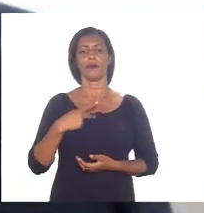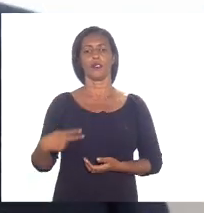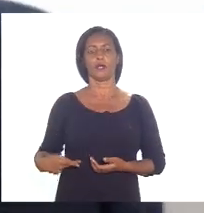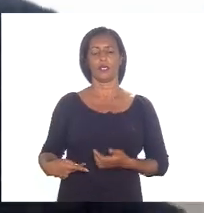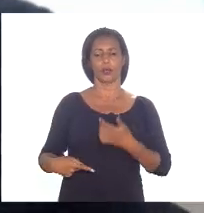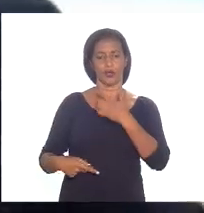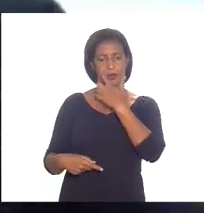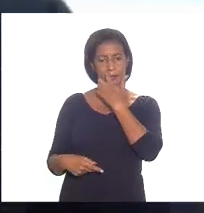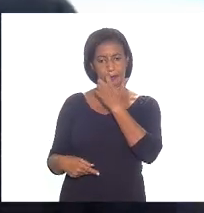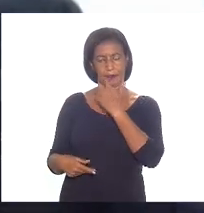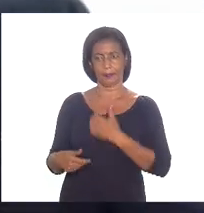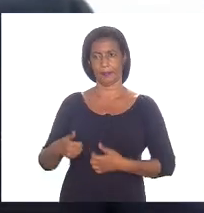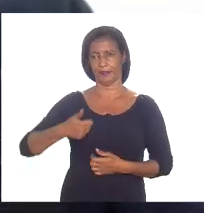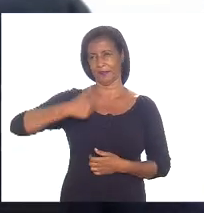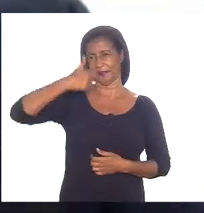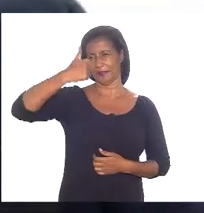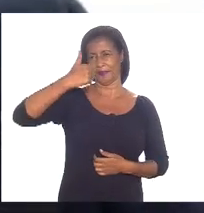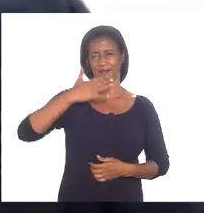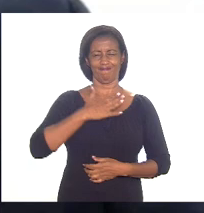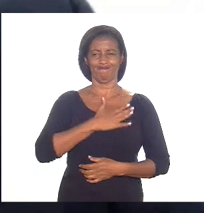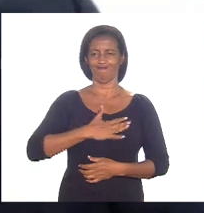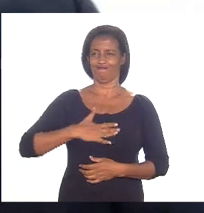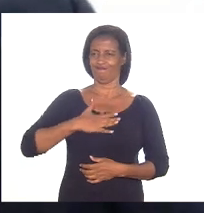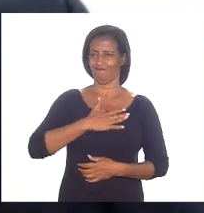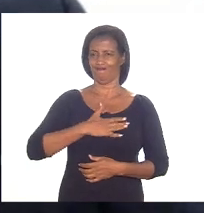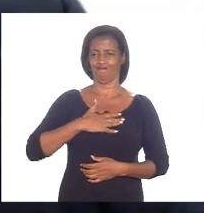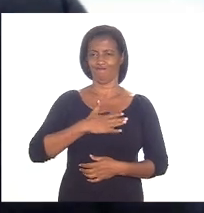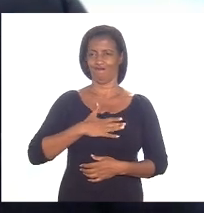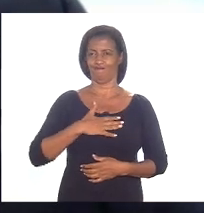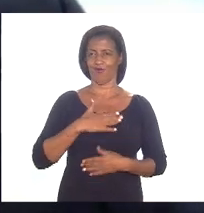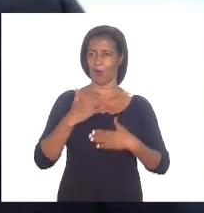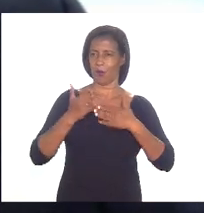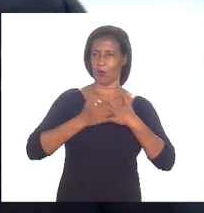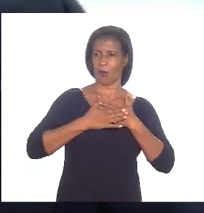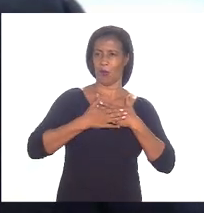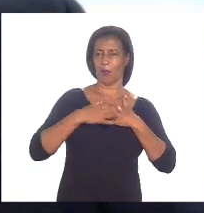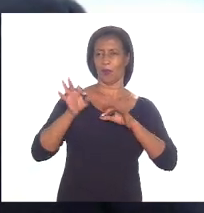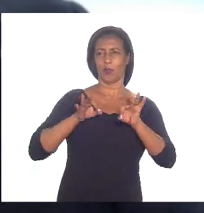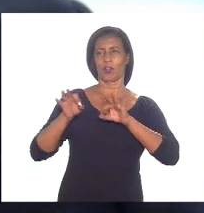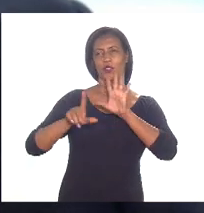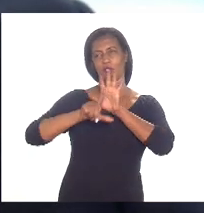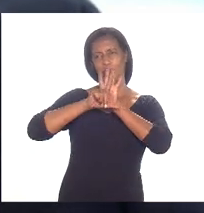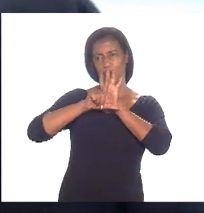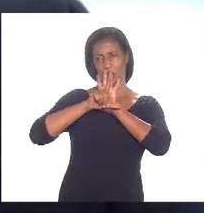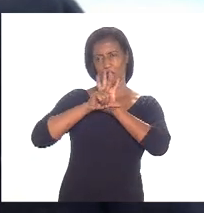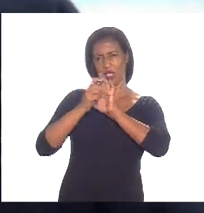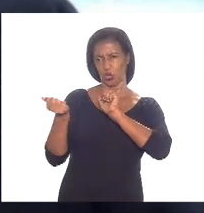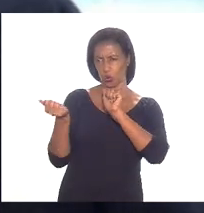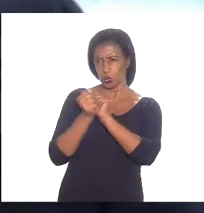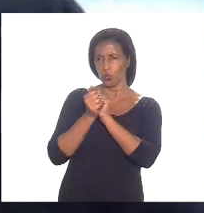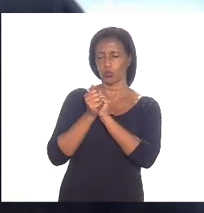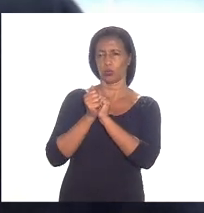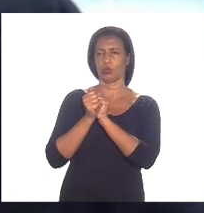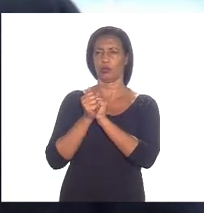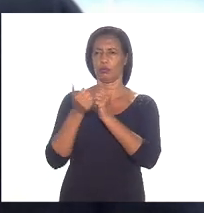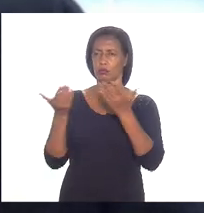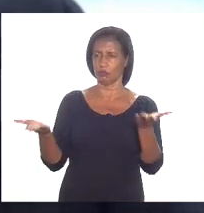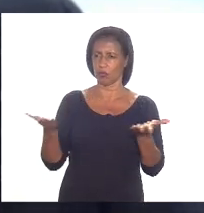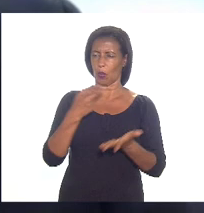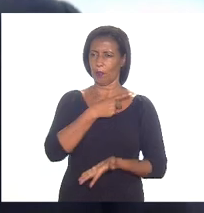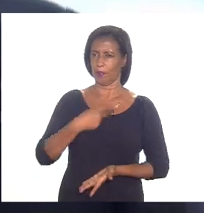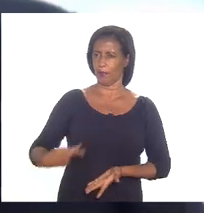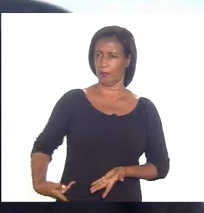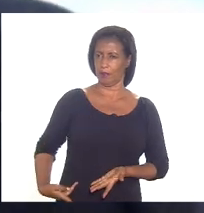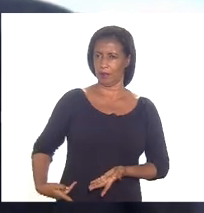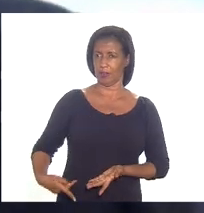primeiro lugar, dizer da satisfação de ter sido o autor do projeto de lei, junto com Vossa Excelência, que